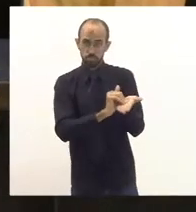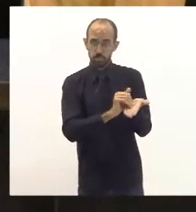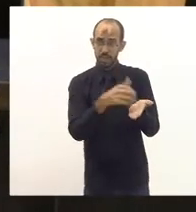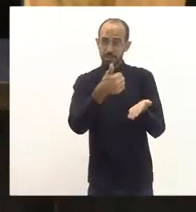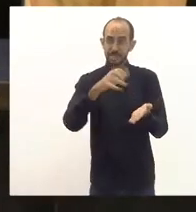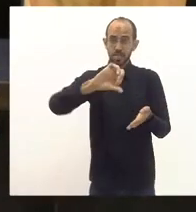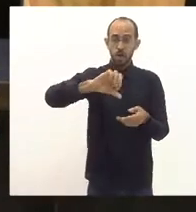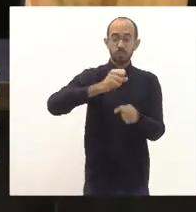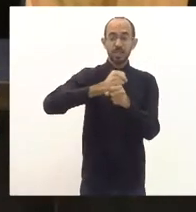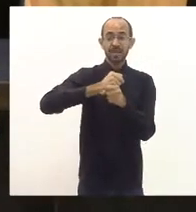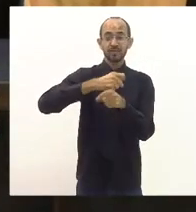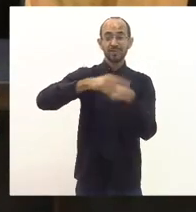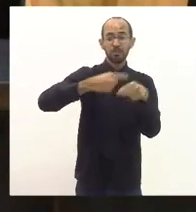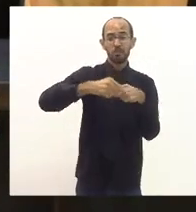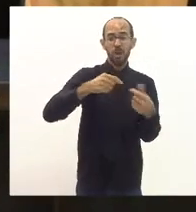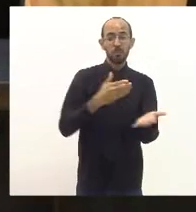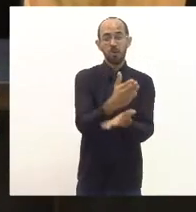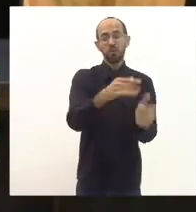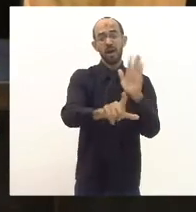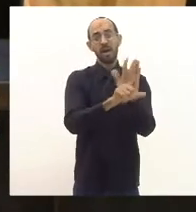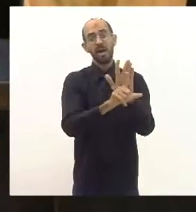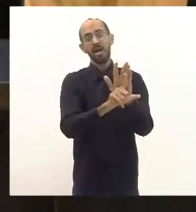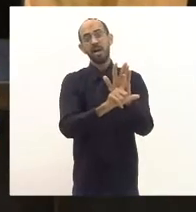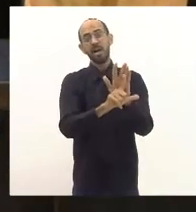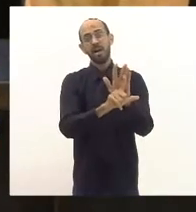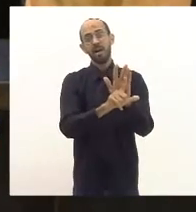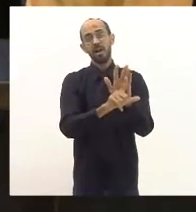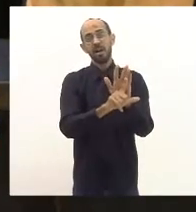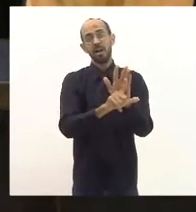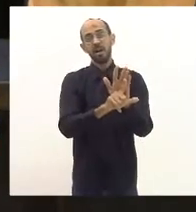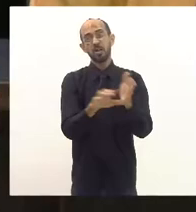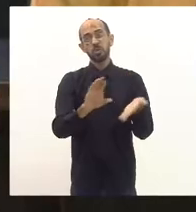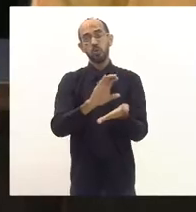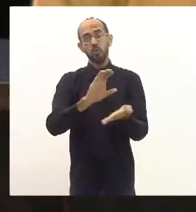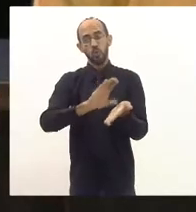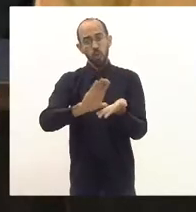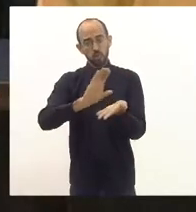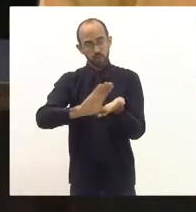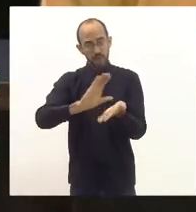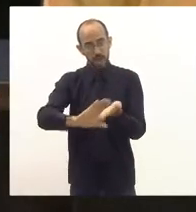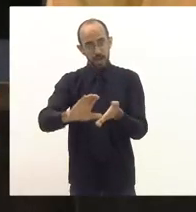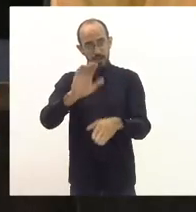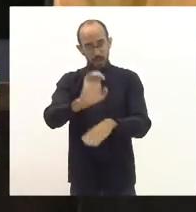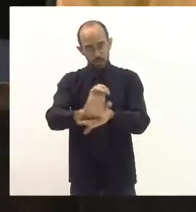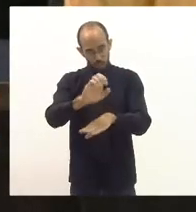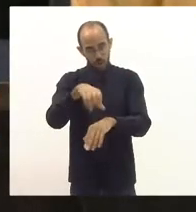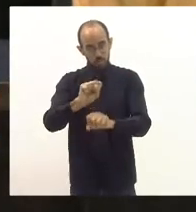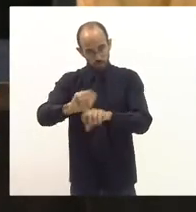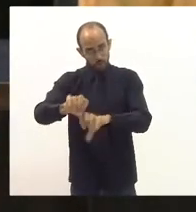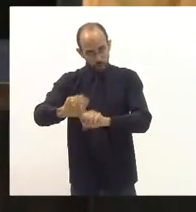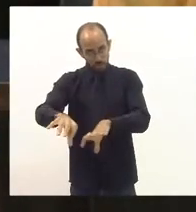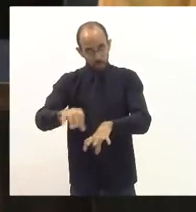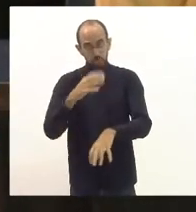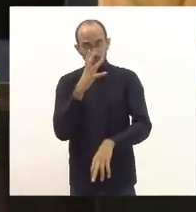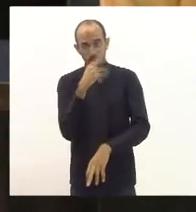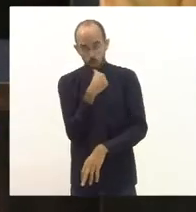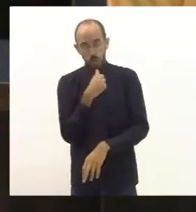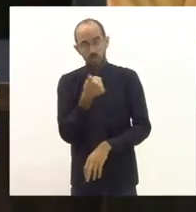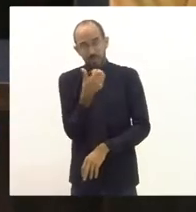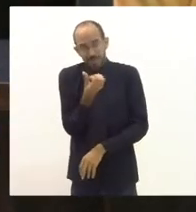19 anos depois da lei. A lei do Conselho Estadual de Educação em todas as escolas demorou 16 anos para ser